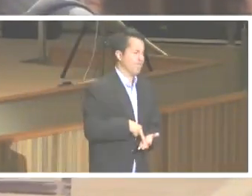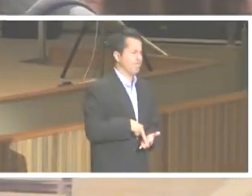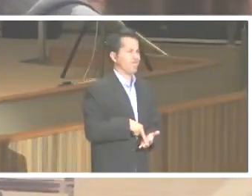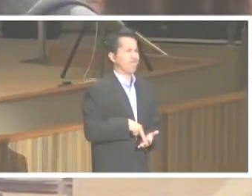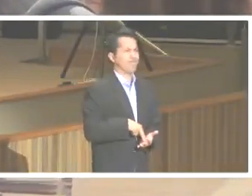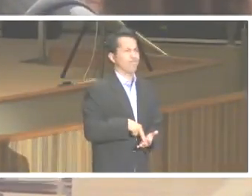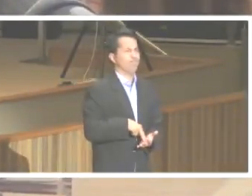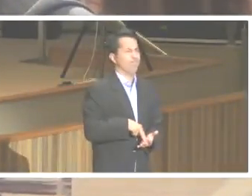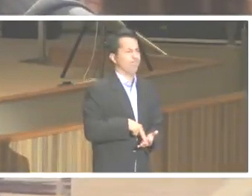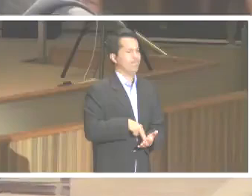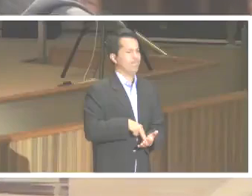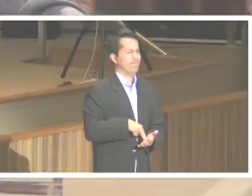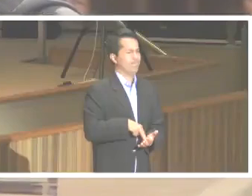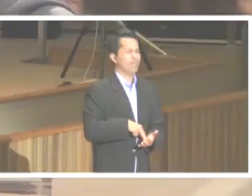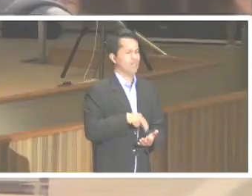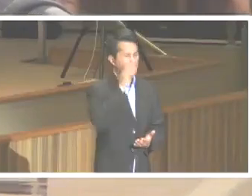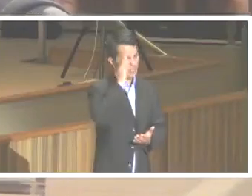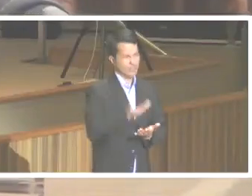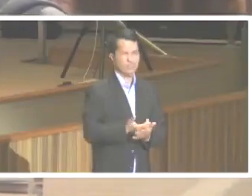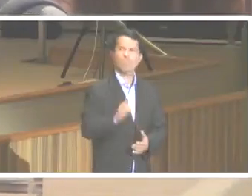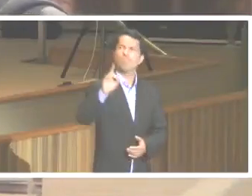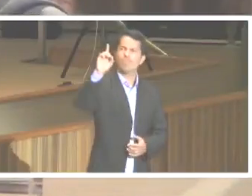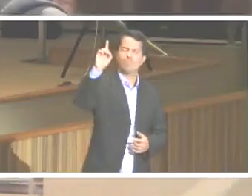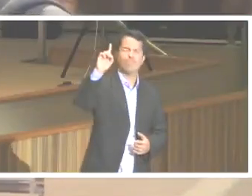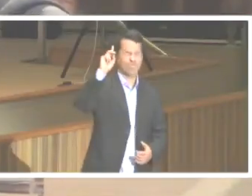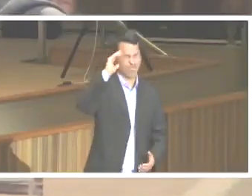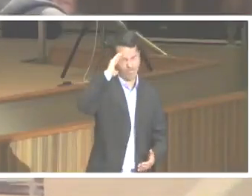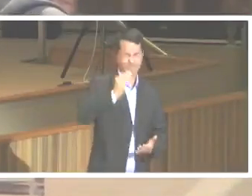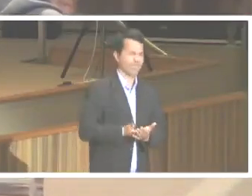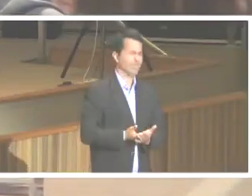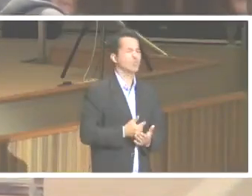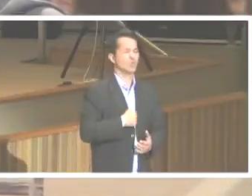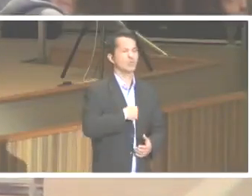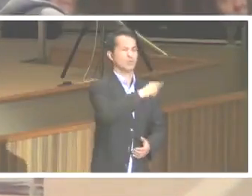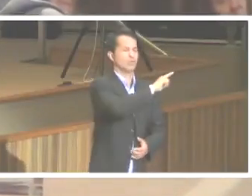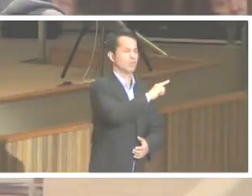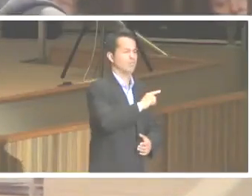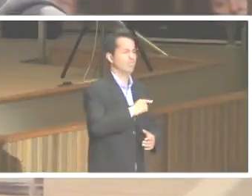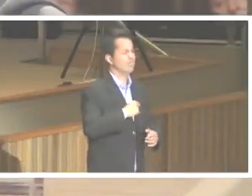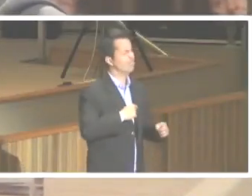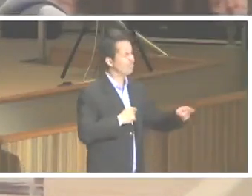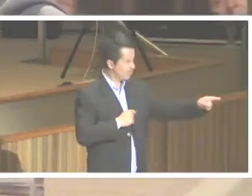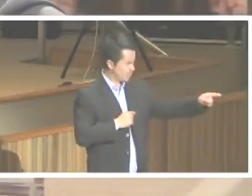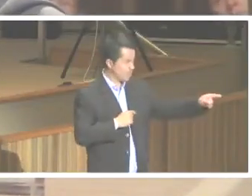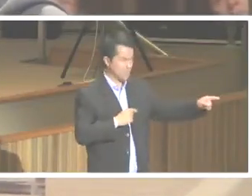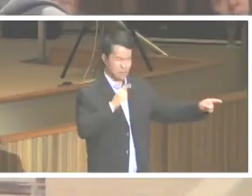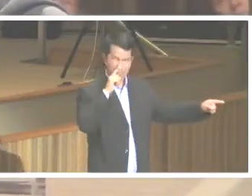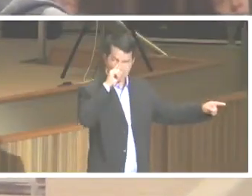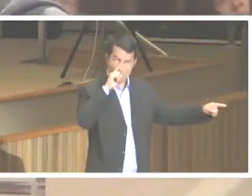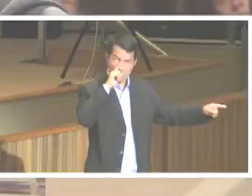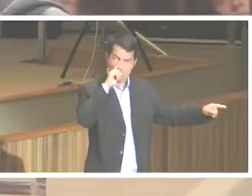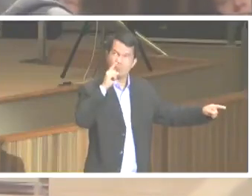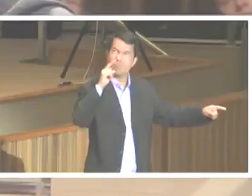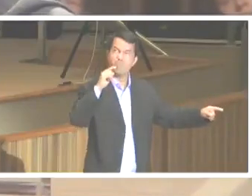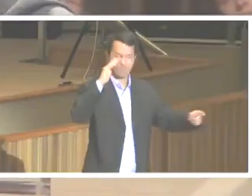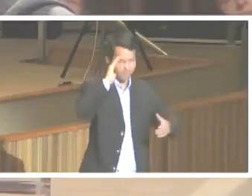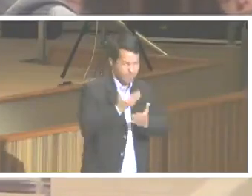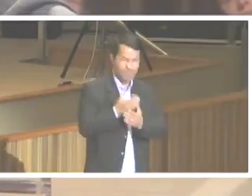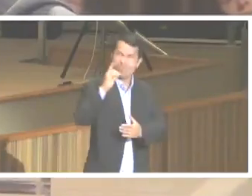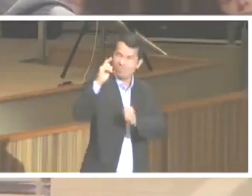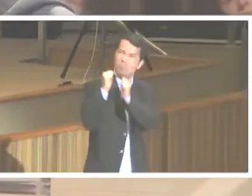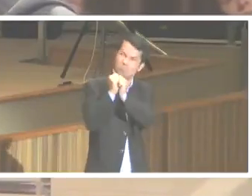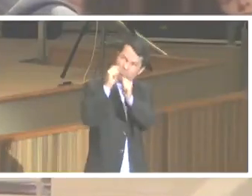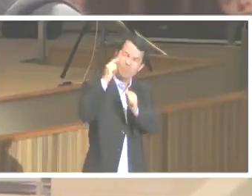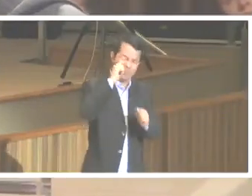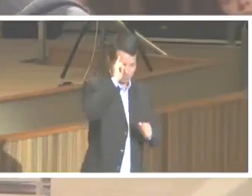karaté do que acreditarem na nossa palavra e estes são riscos do caminhar pela fé